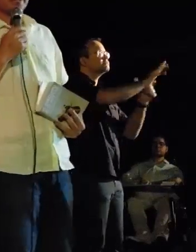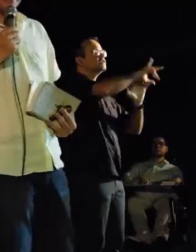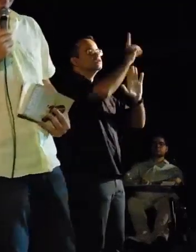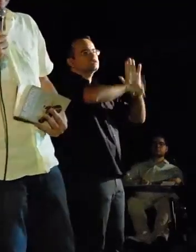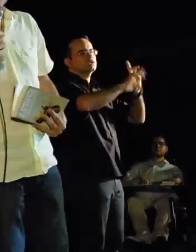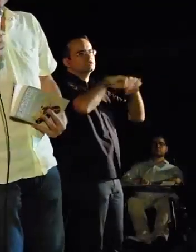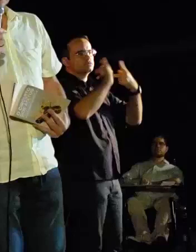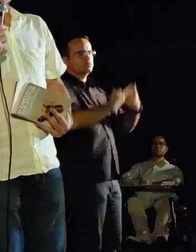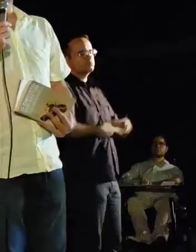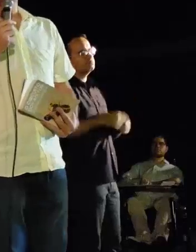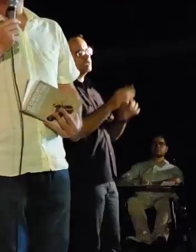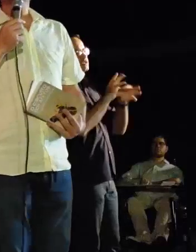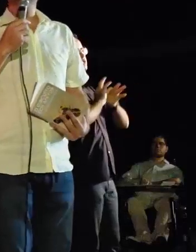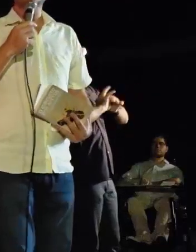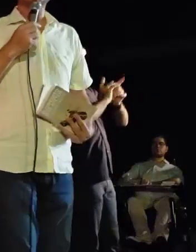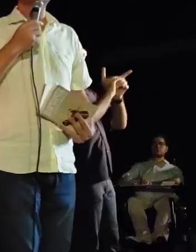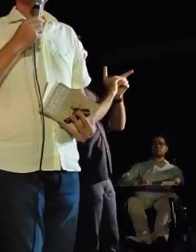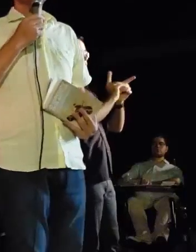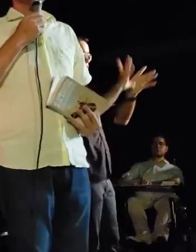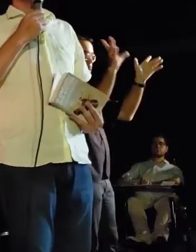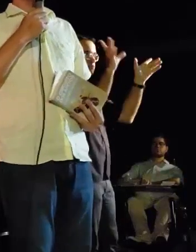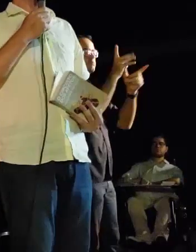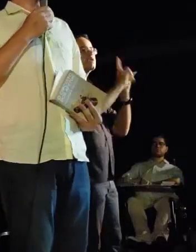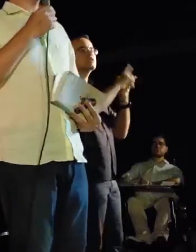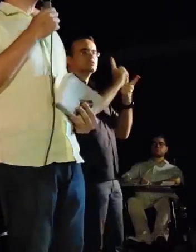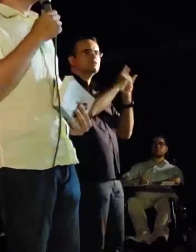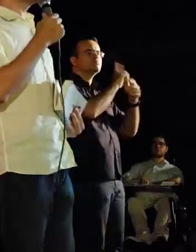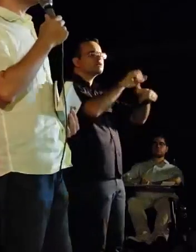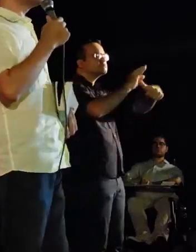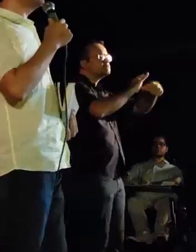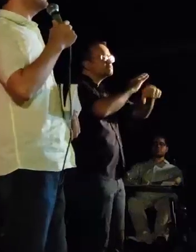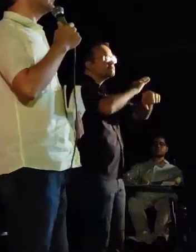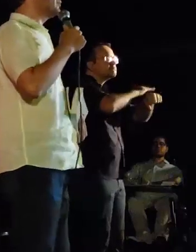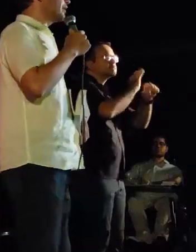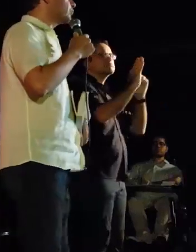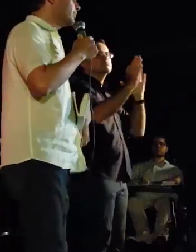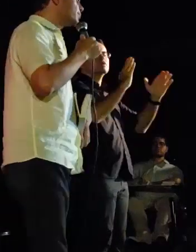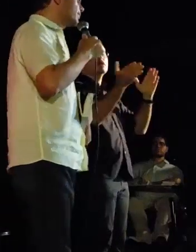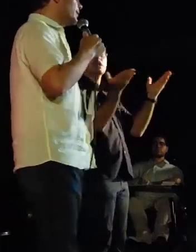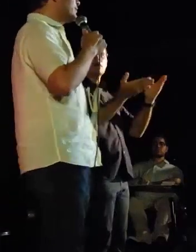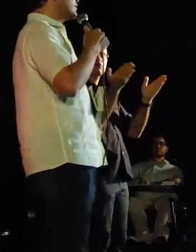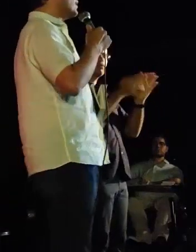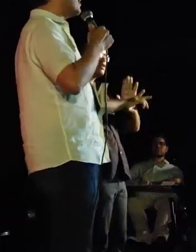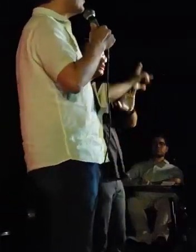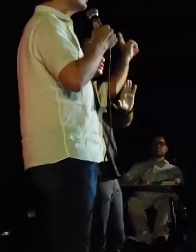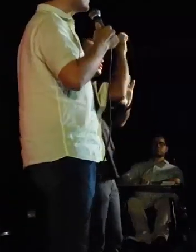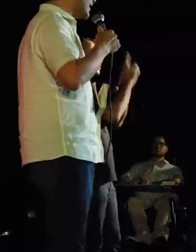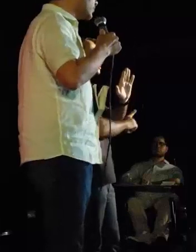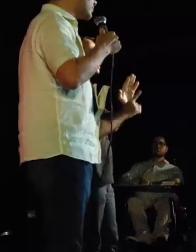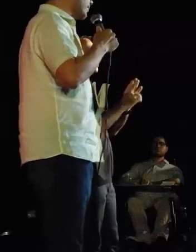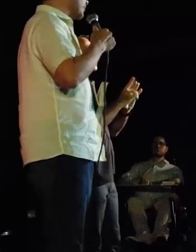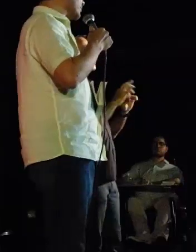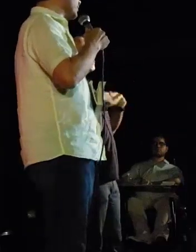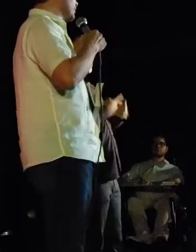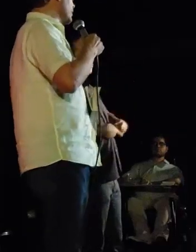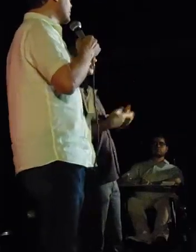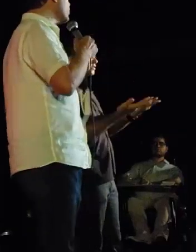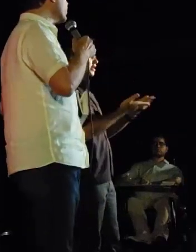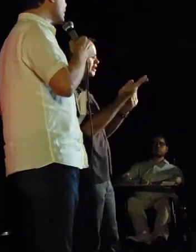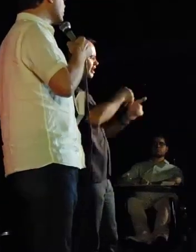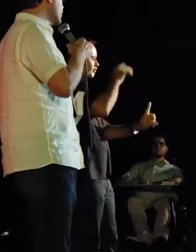humanos e democracia. Sobretudo num tempo em que a democracia e os direitos humanos são aviltados a